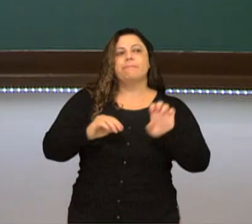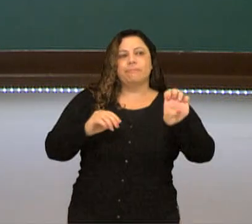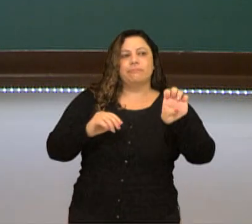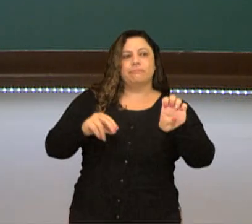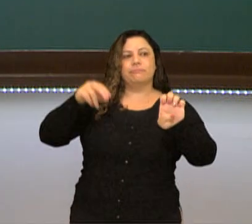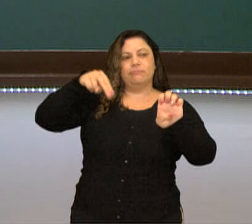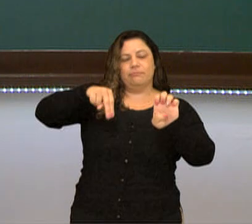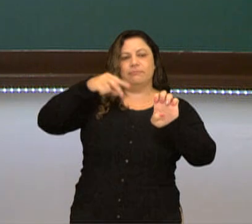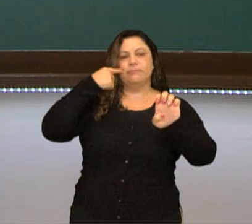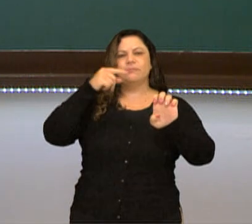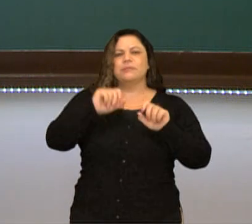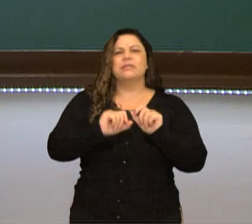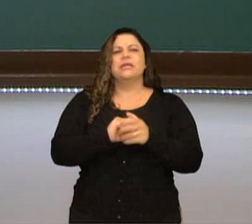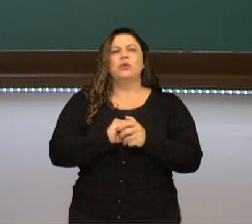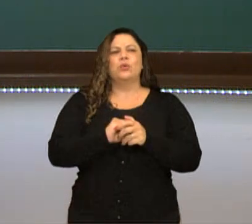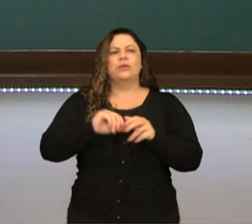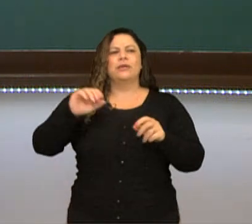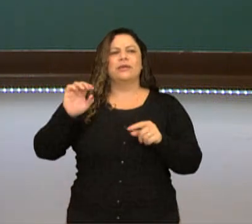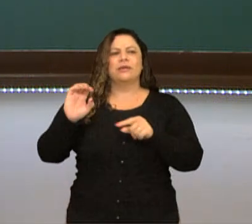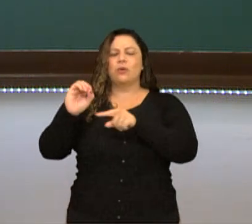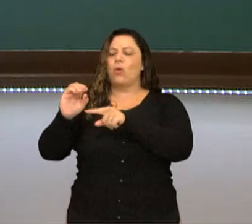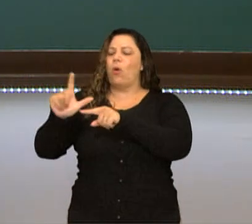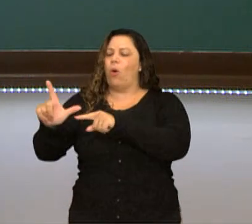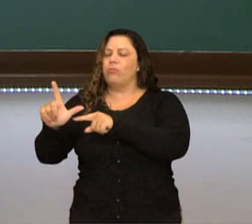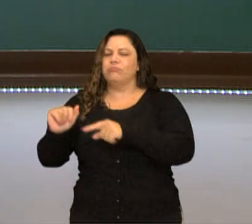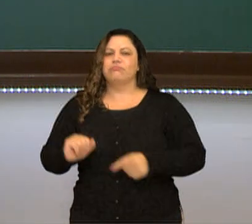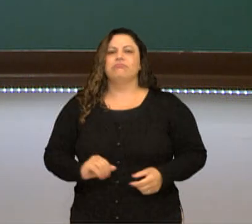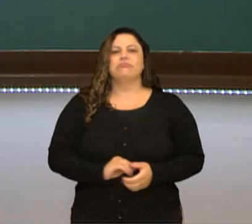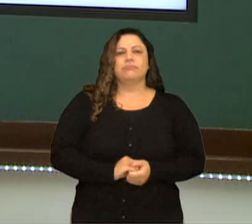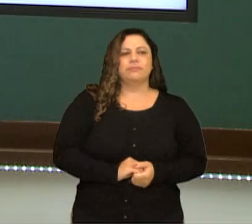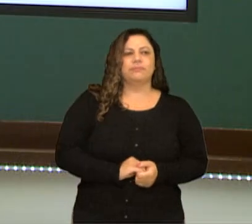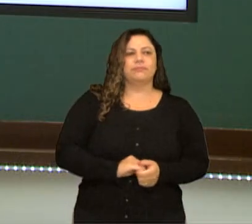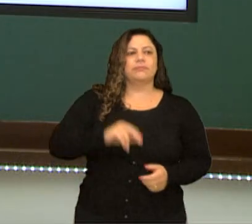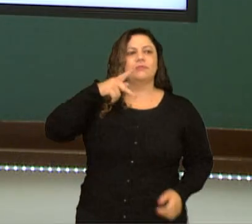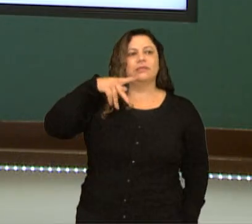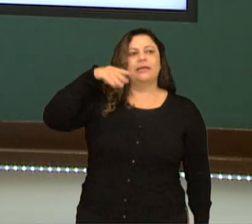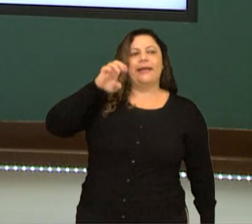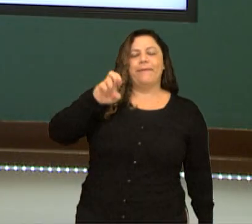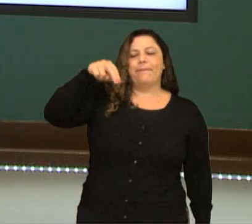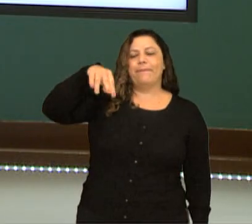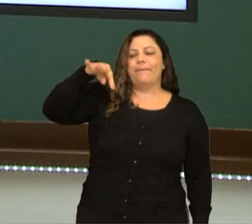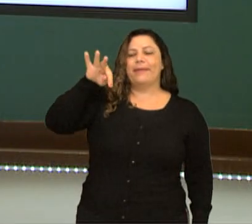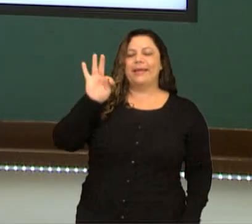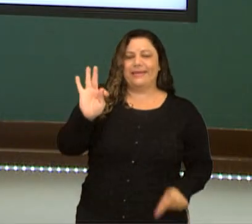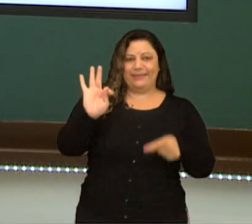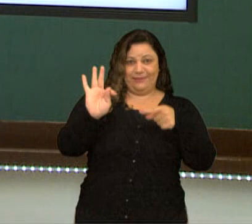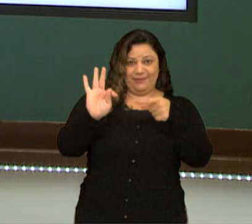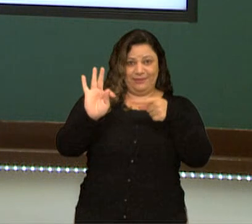EN. E como é um enol, terminação ol. Então vai ser